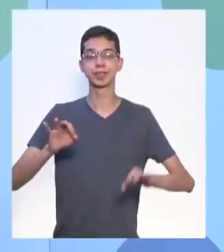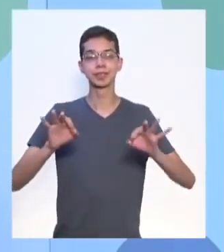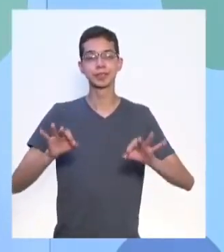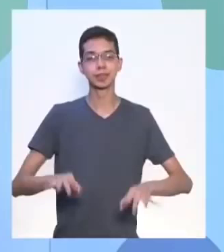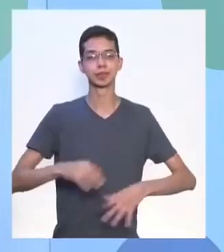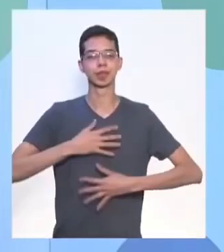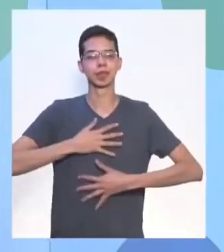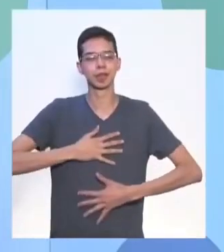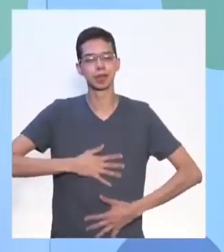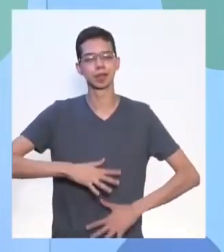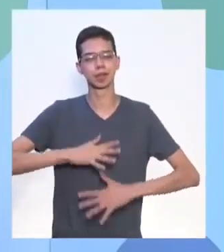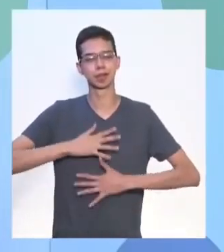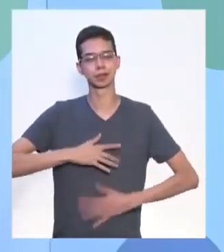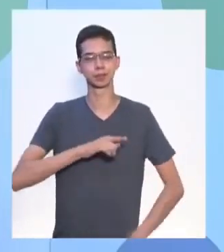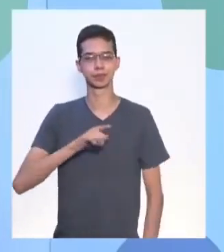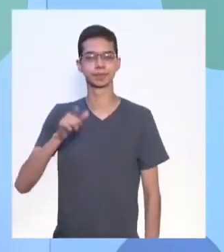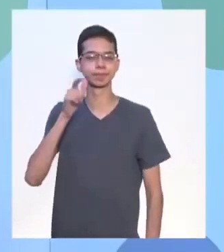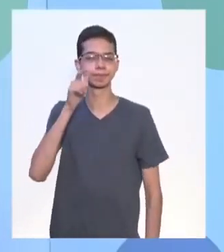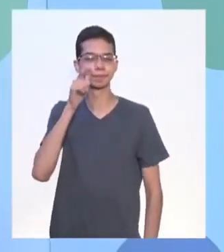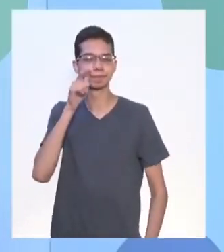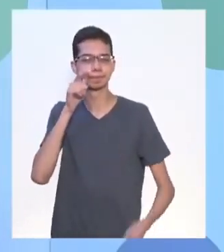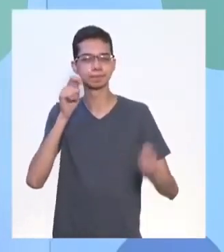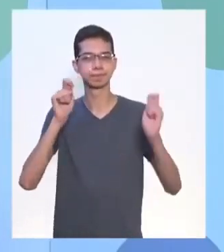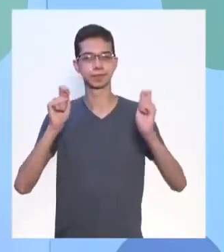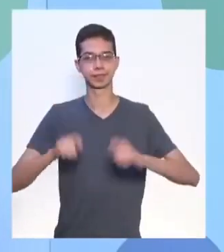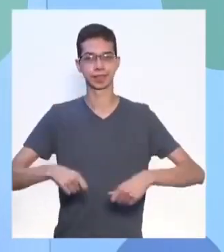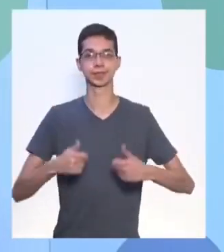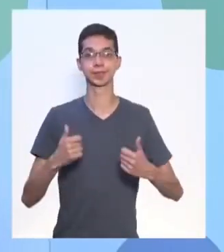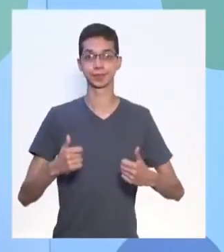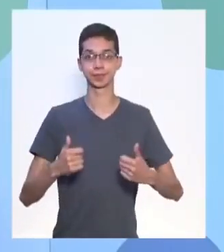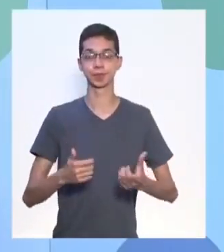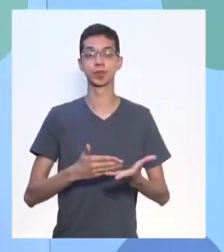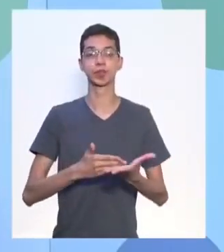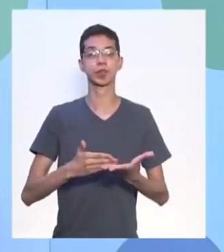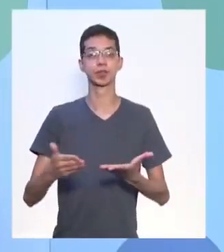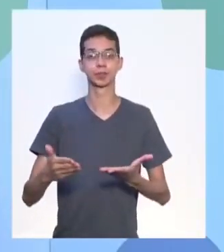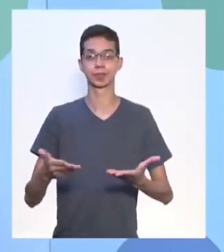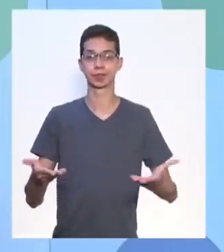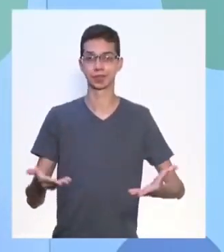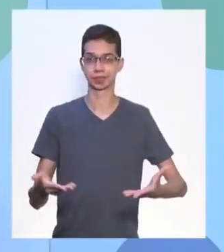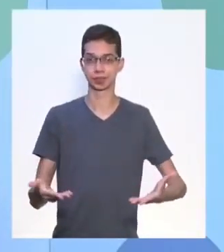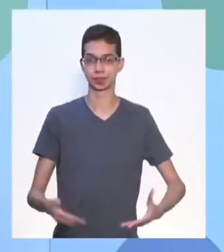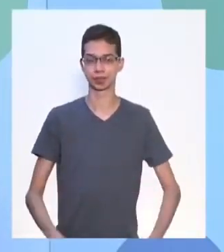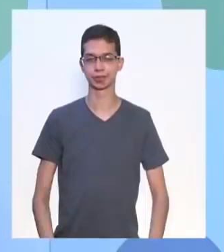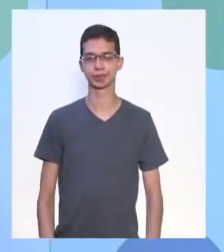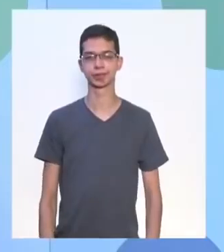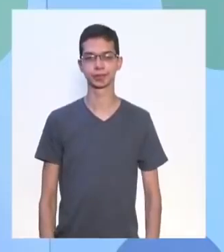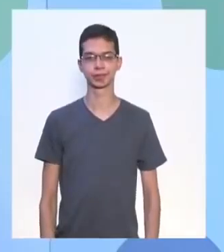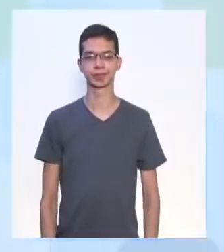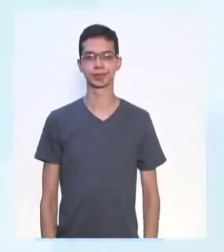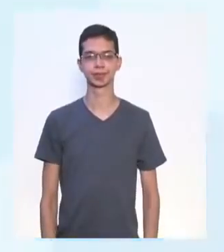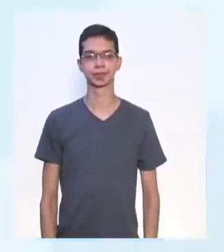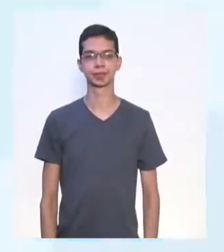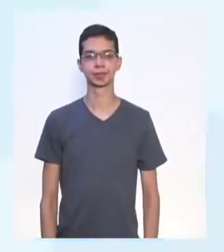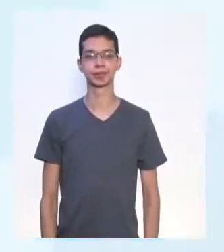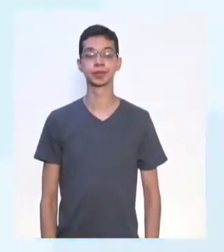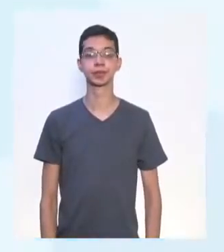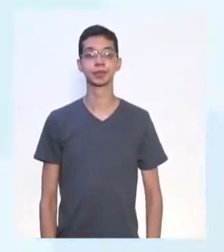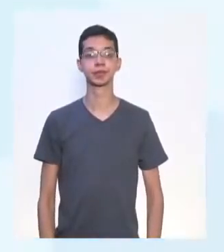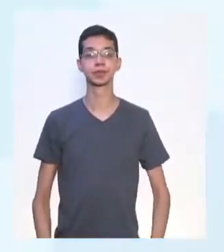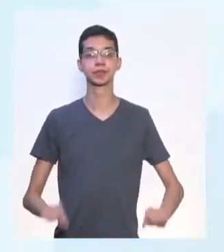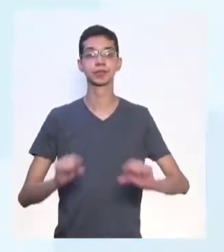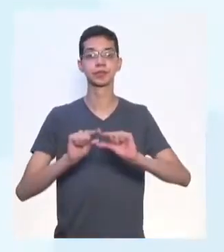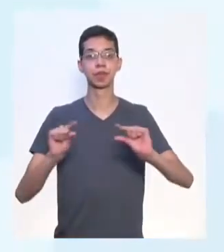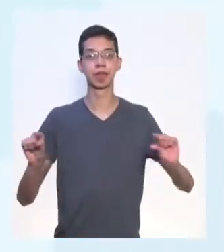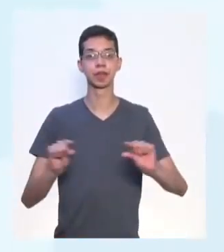com calma, tá bom? Vamos lá. Para começar, na tela eu coloquei aí 3 frases,